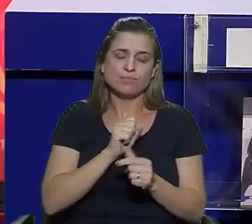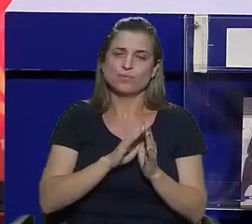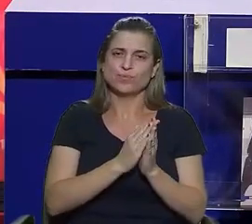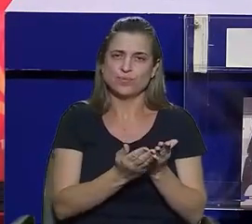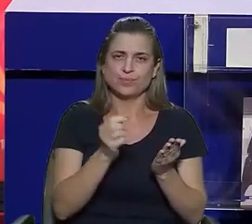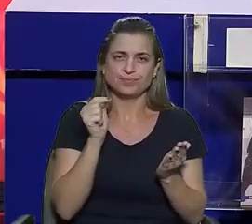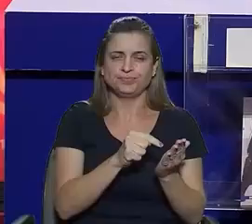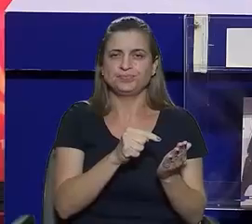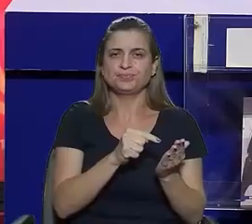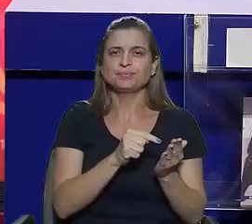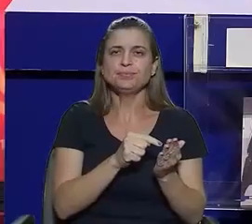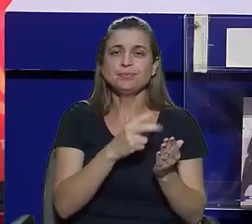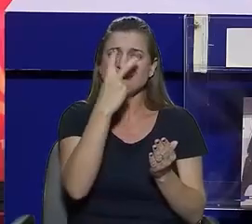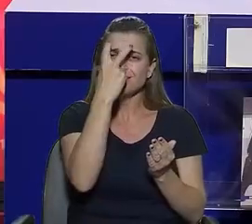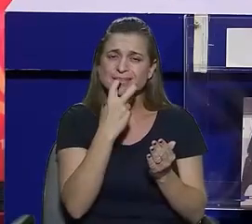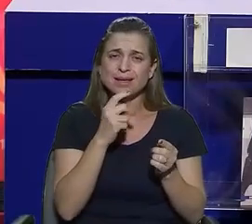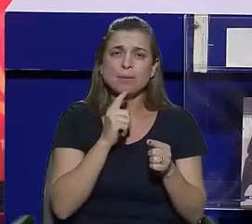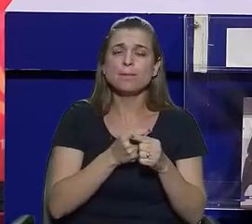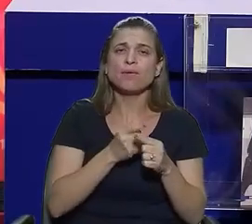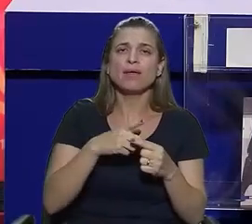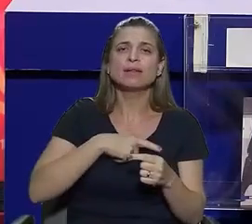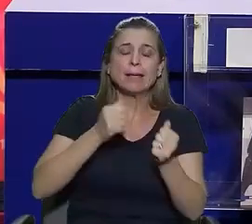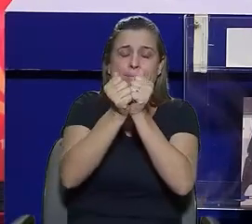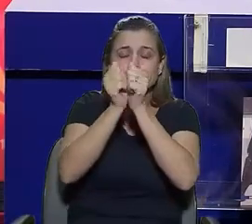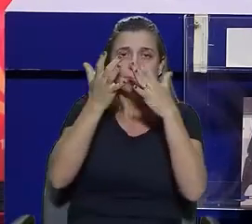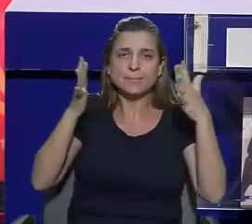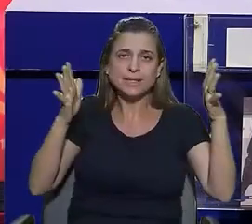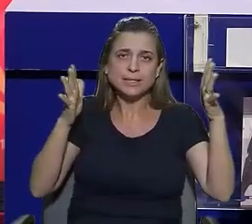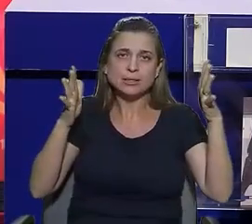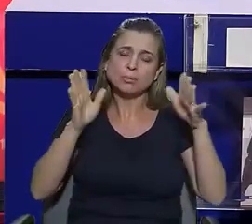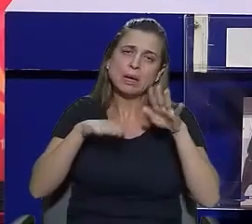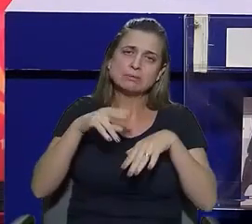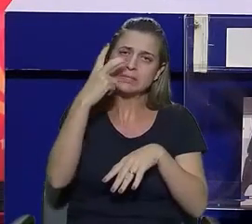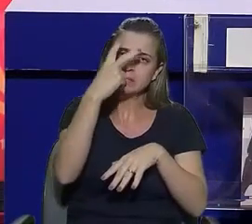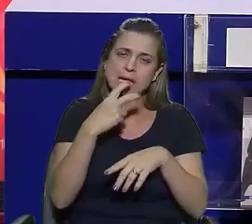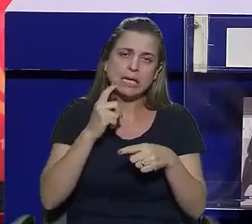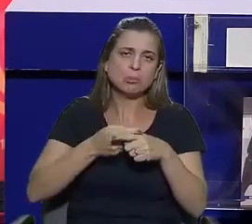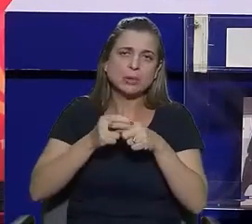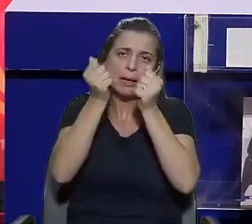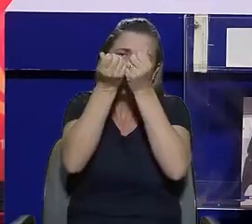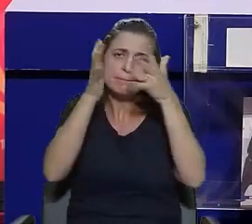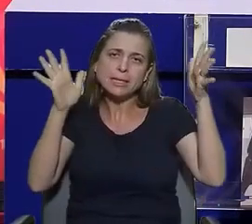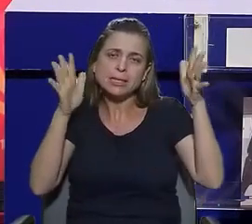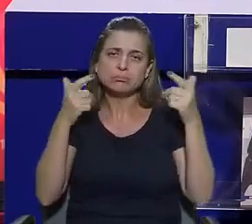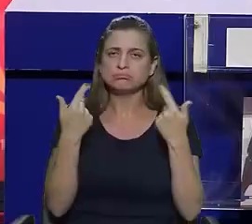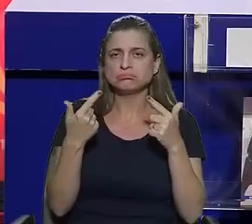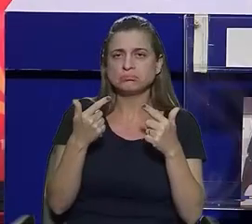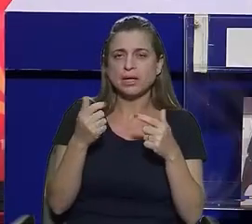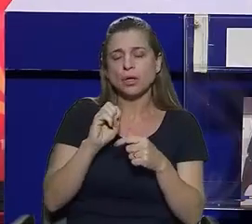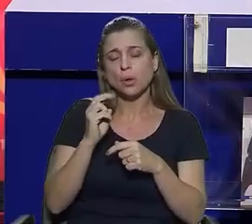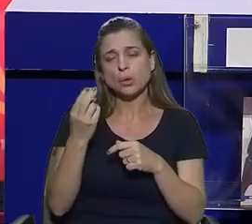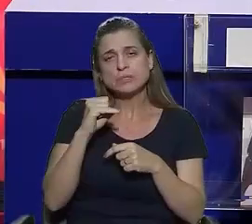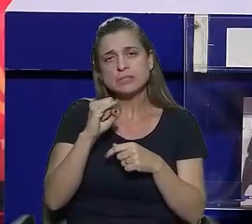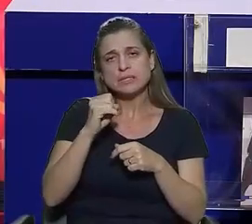cega. Cega porque tem brilho, cega porque não tem brilho nenhum, cega porque se você colocar no olho, ela cega